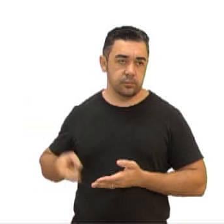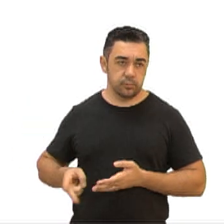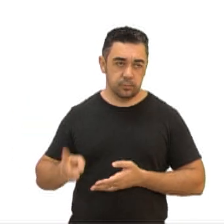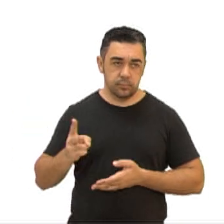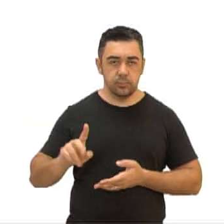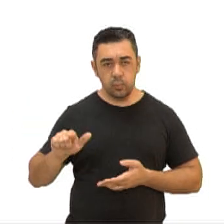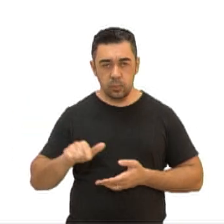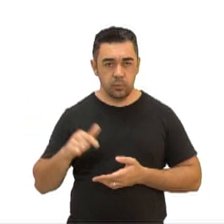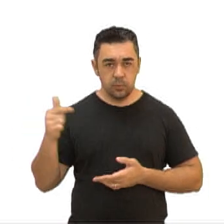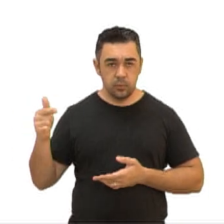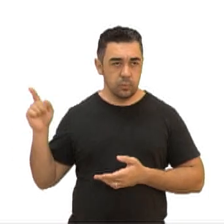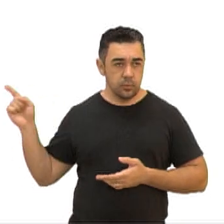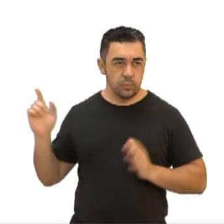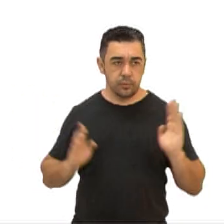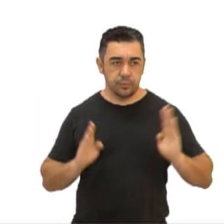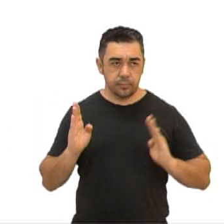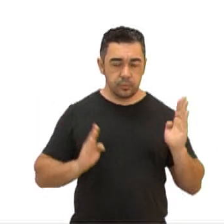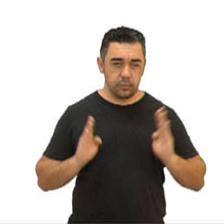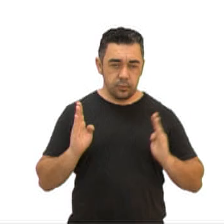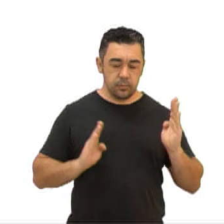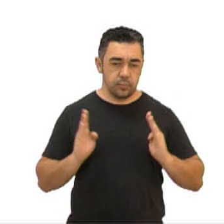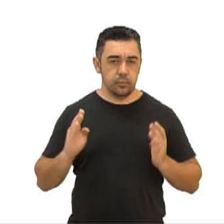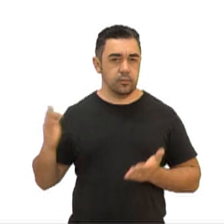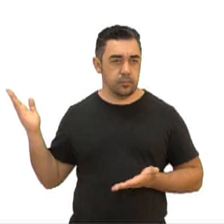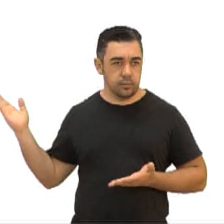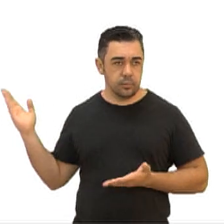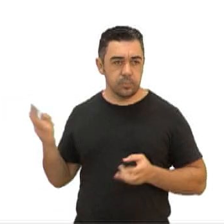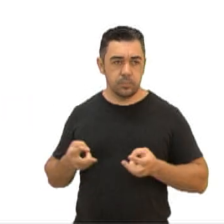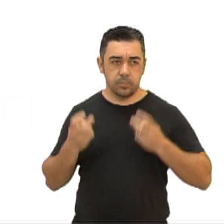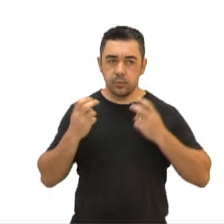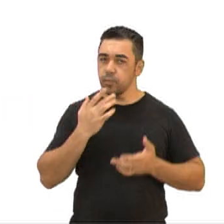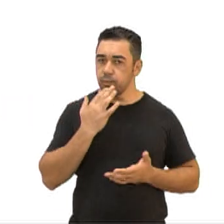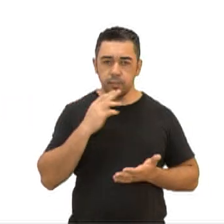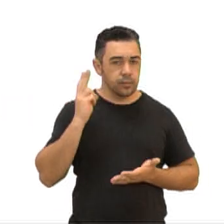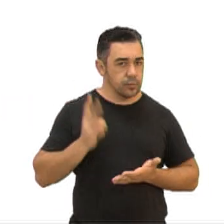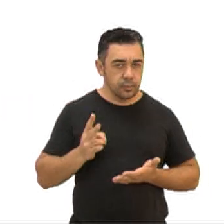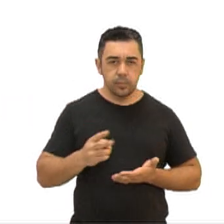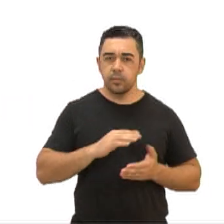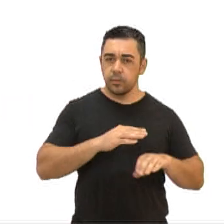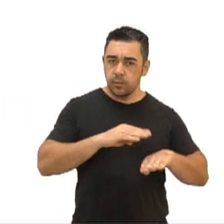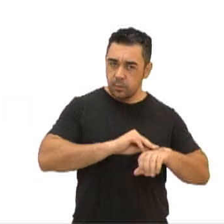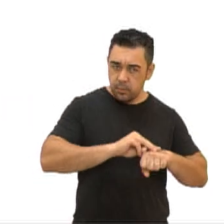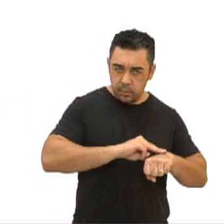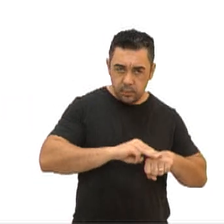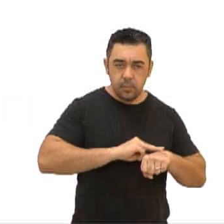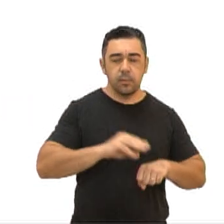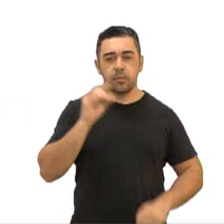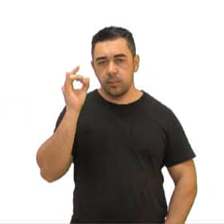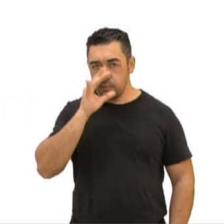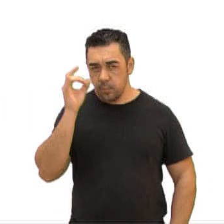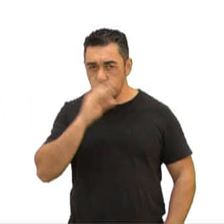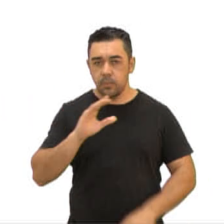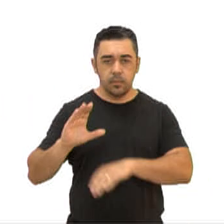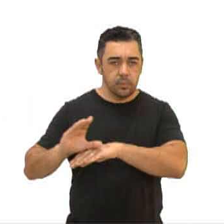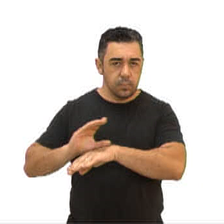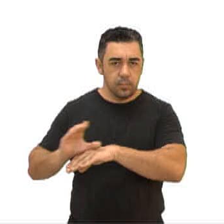Outras imagens da fase do cubismo analítico. Percebam, as cores são sempre as mesmas nessa primeira fase.